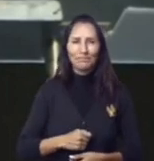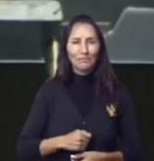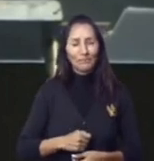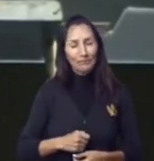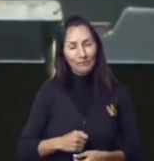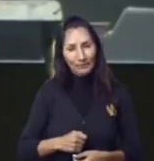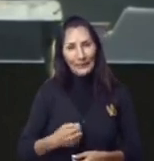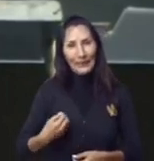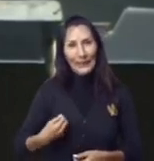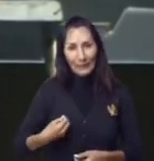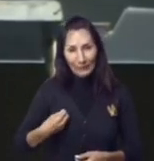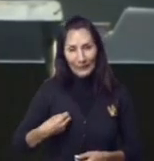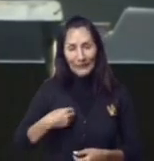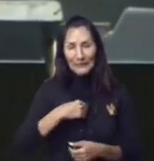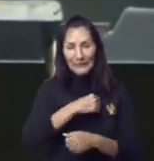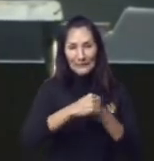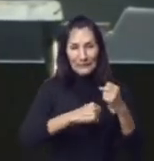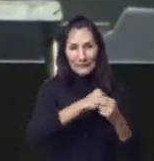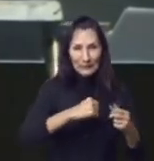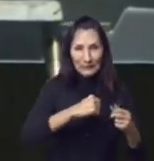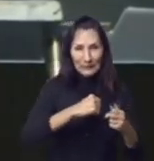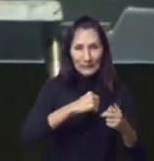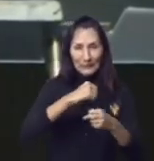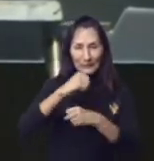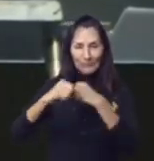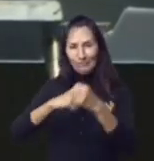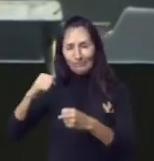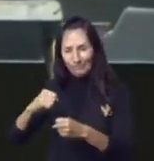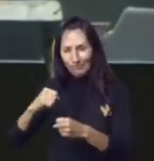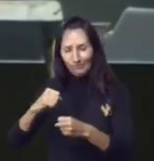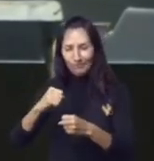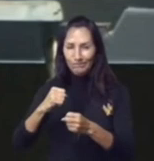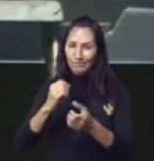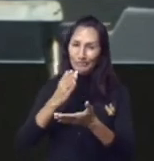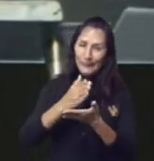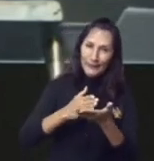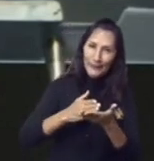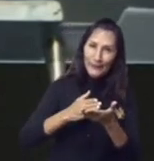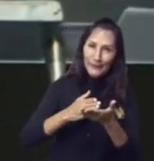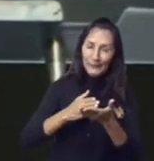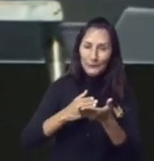Ela vai te apresentar esses nós. Às vezes no meio, às vezes nas beiradas.